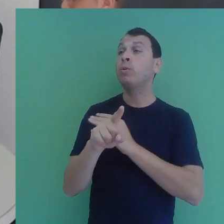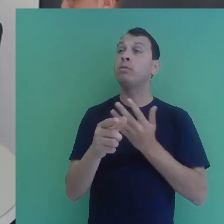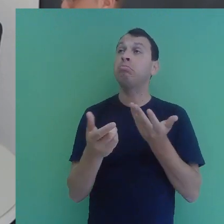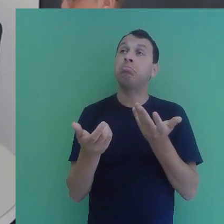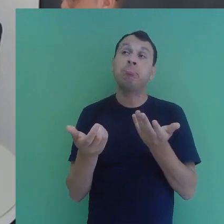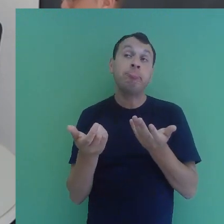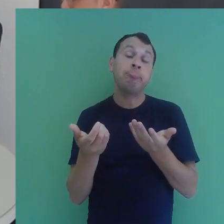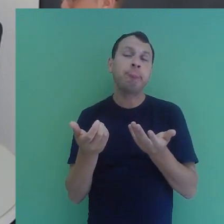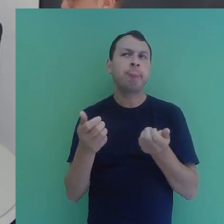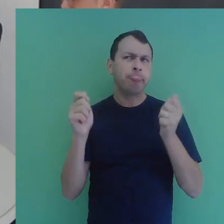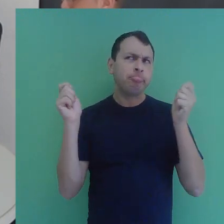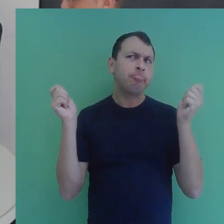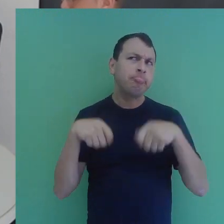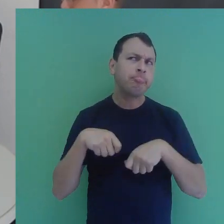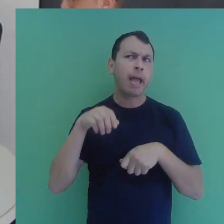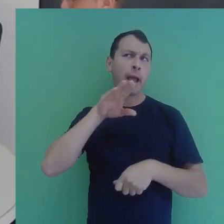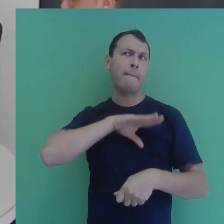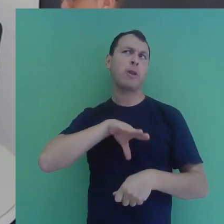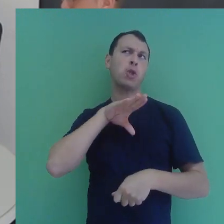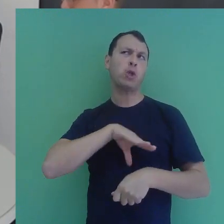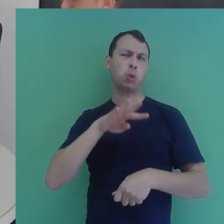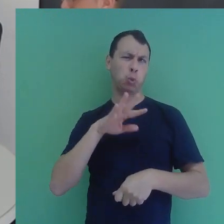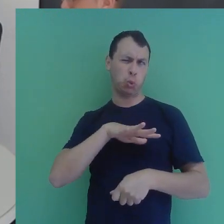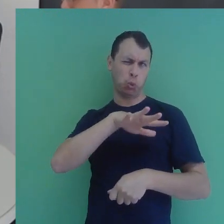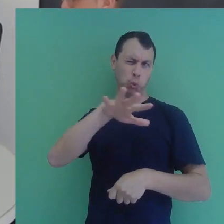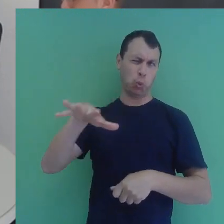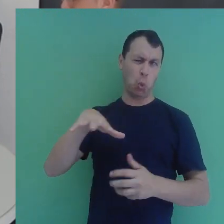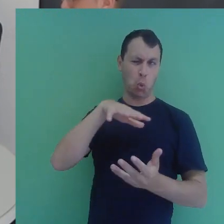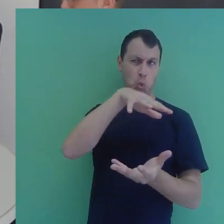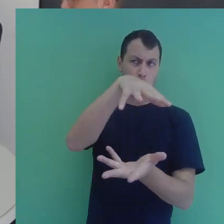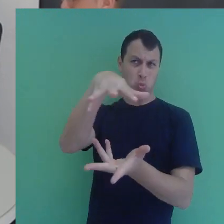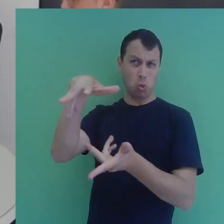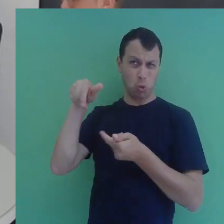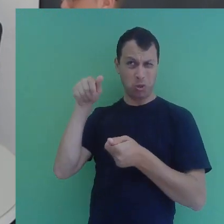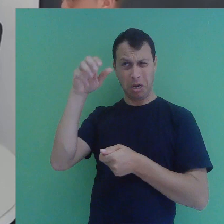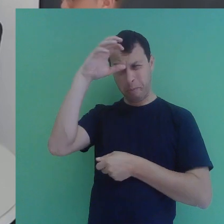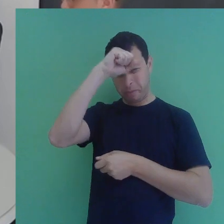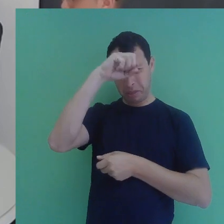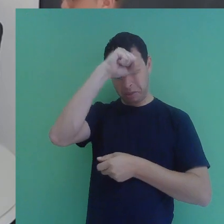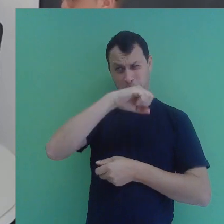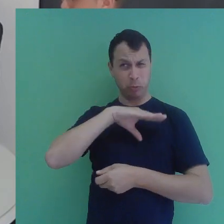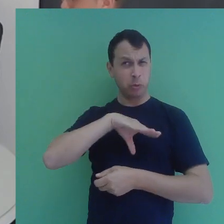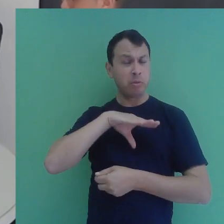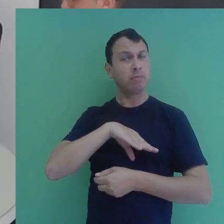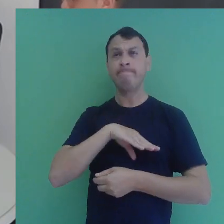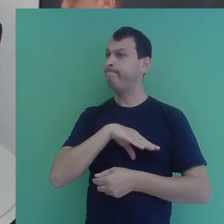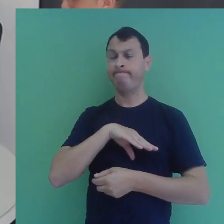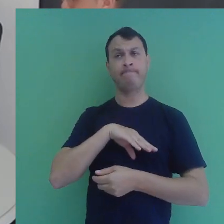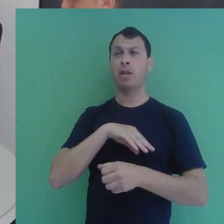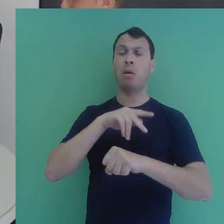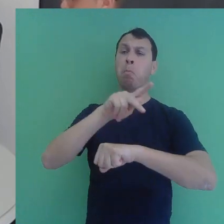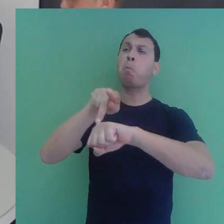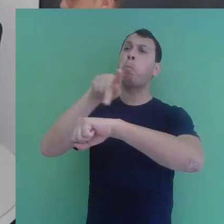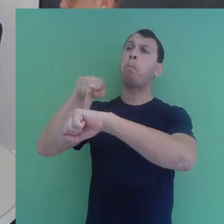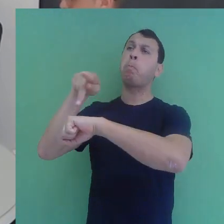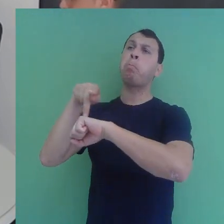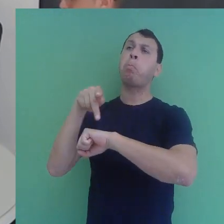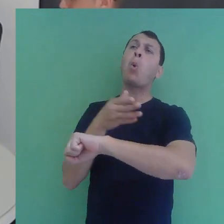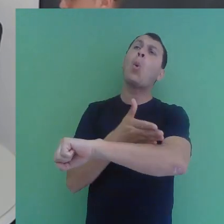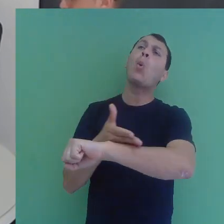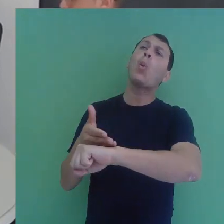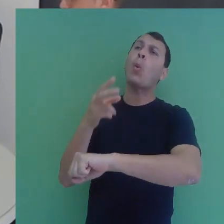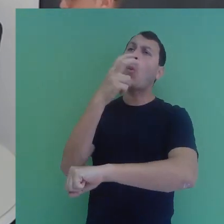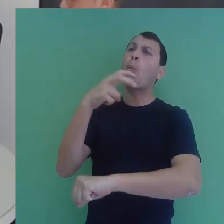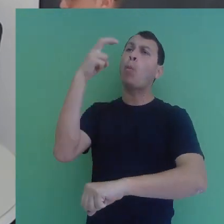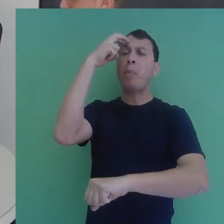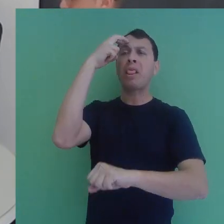gente fazer com que todas as pessoas aprendessem português? O mundo inteiro tem culturas, padrões, hábitos diferentes.